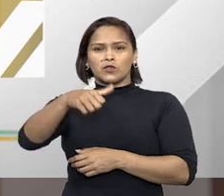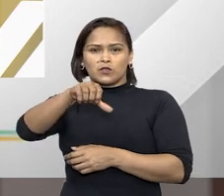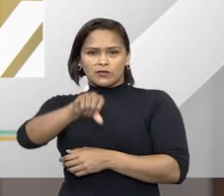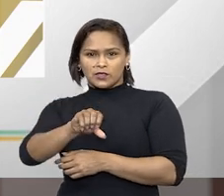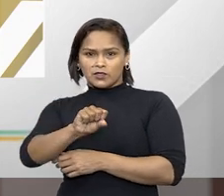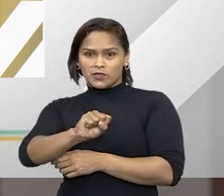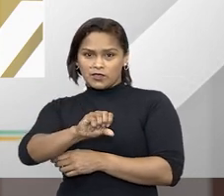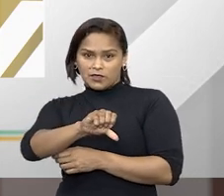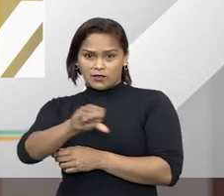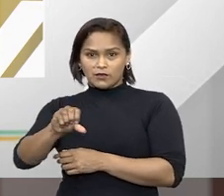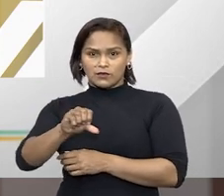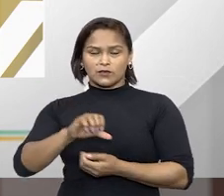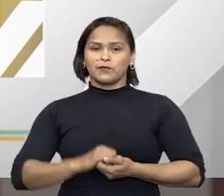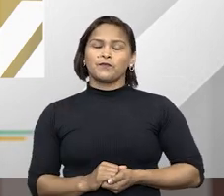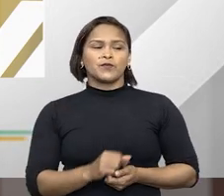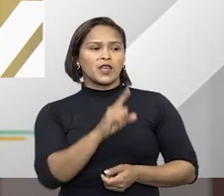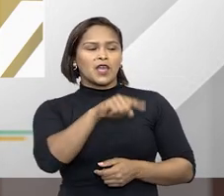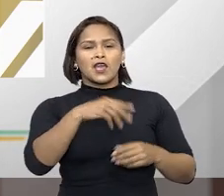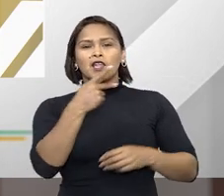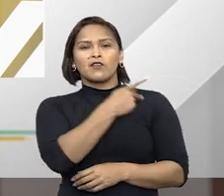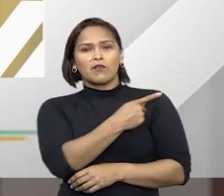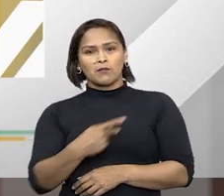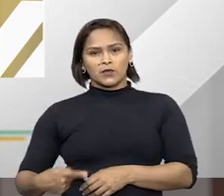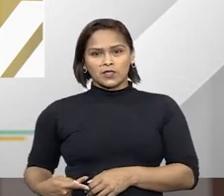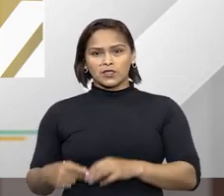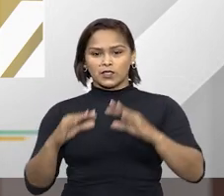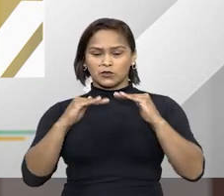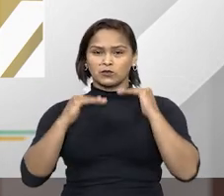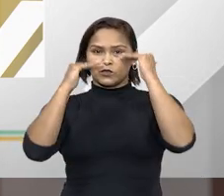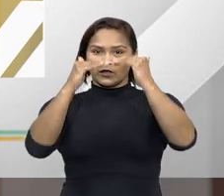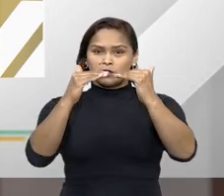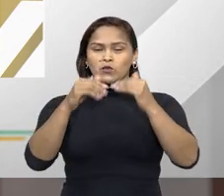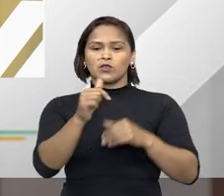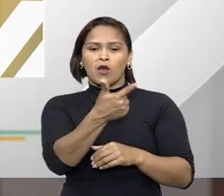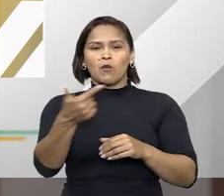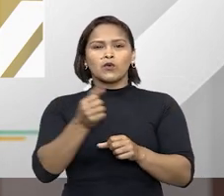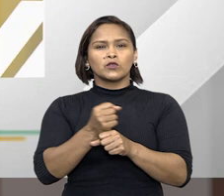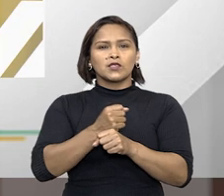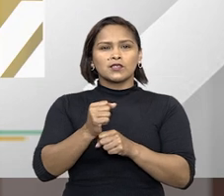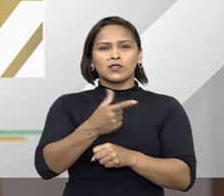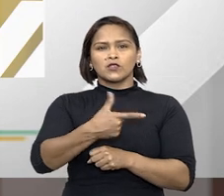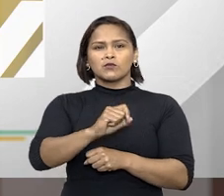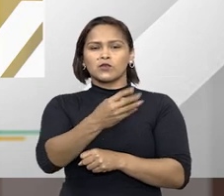abril de 1989. Ele foi presidente do tribunal no biênio